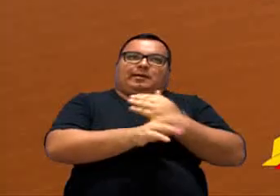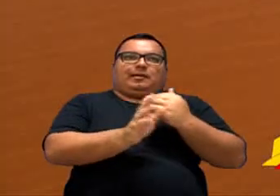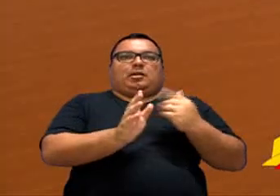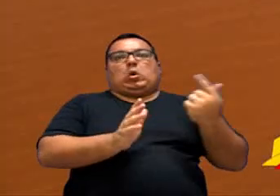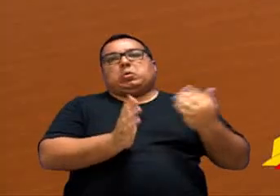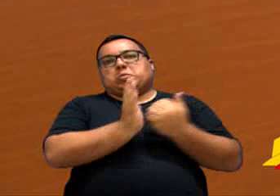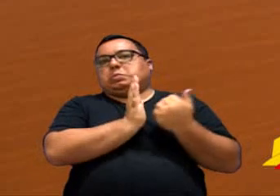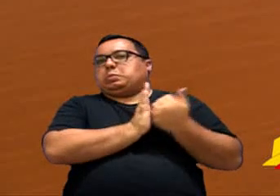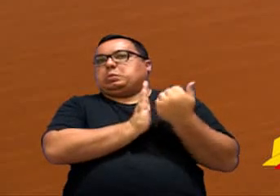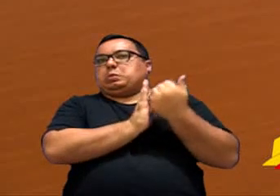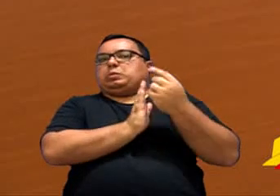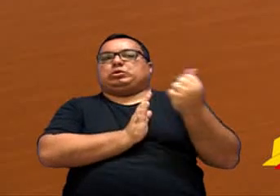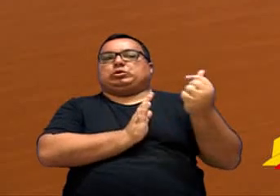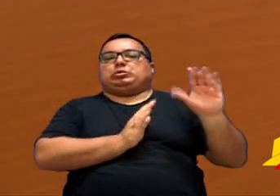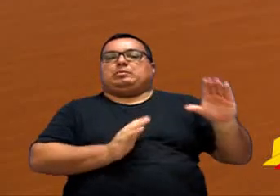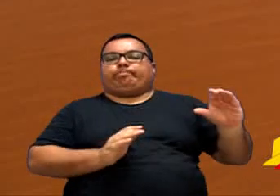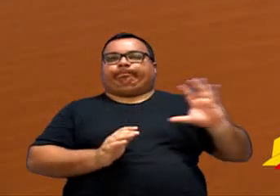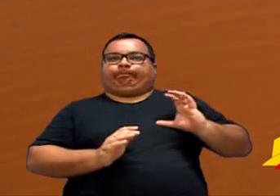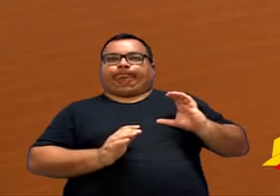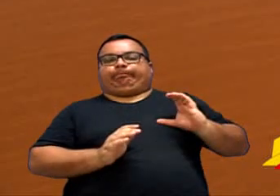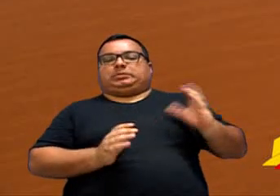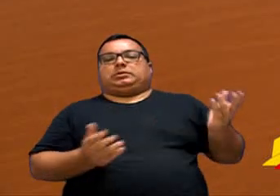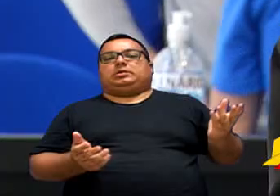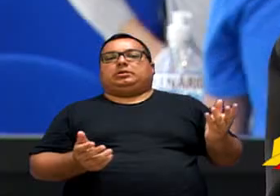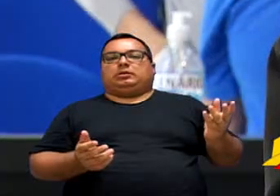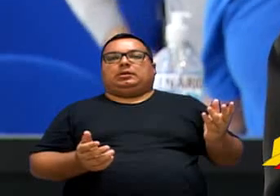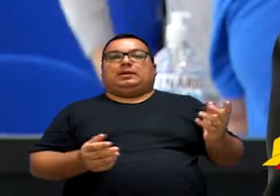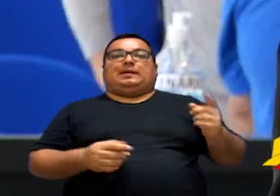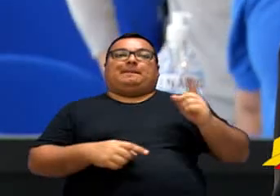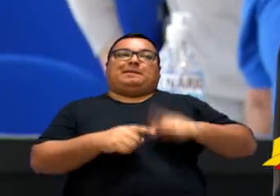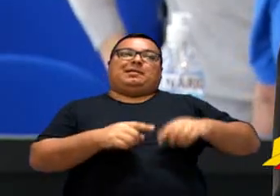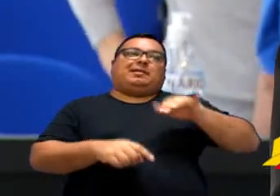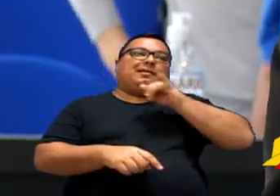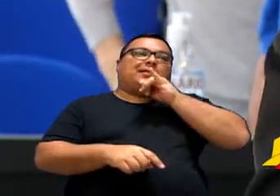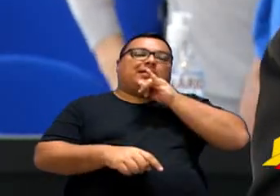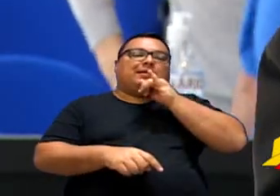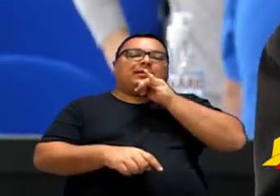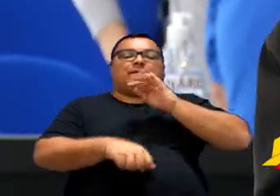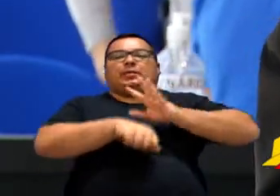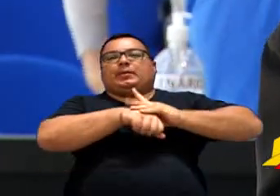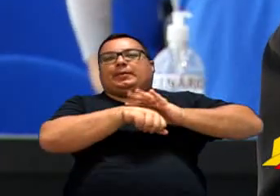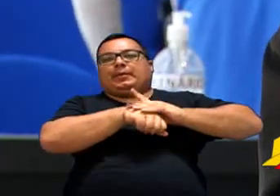e quando adoece, nós não temos uma garantia se ele será